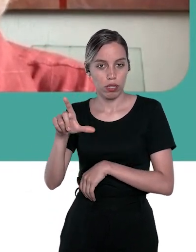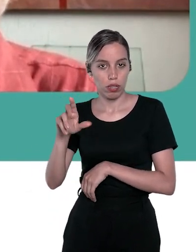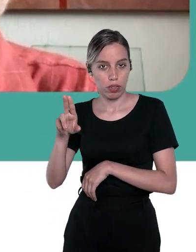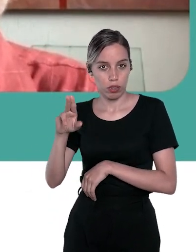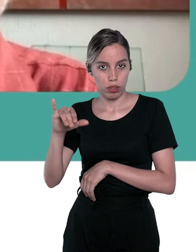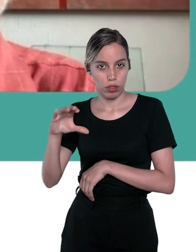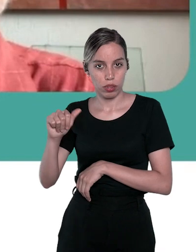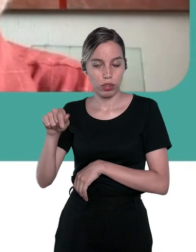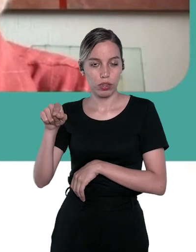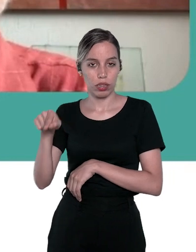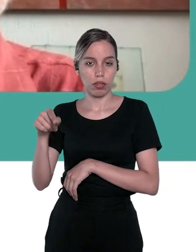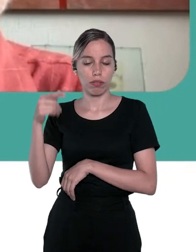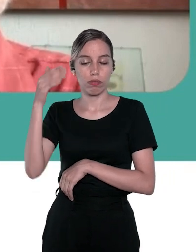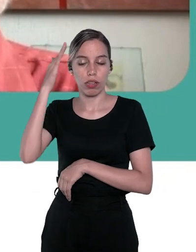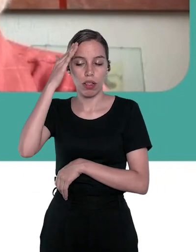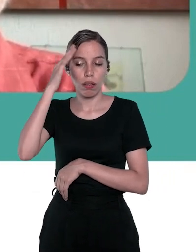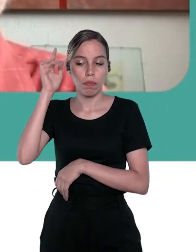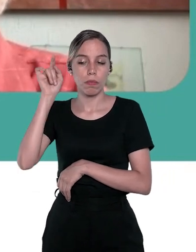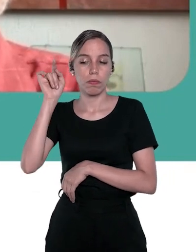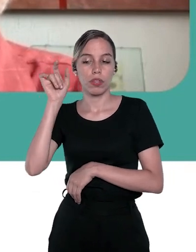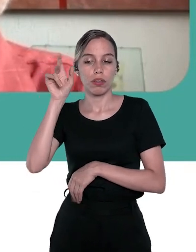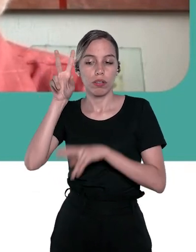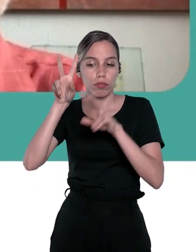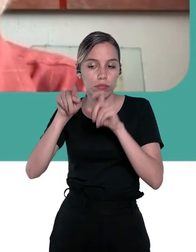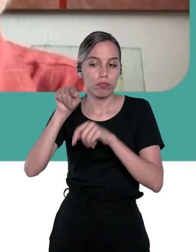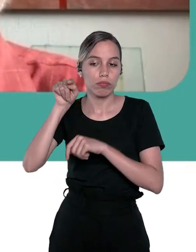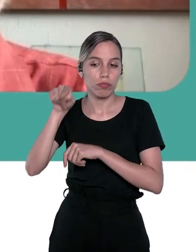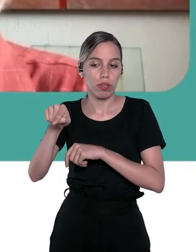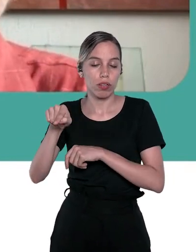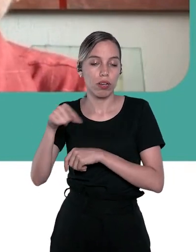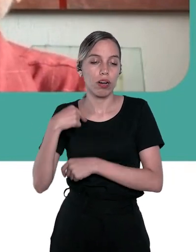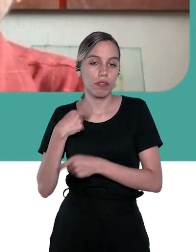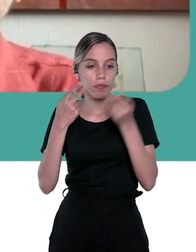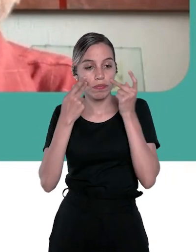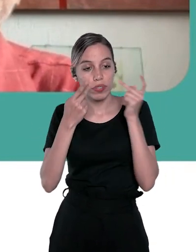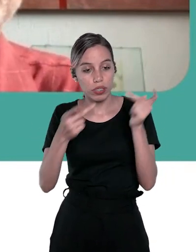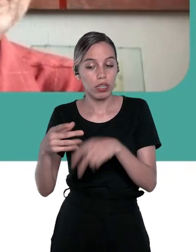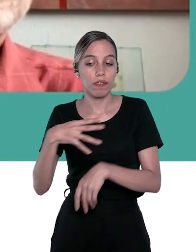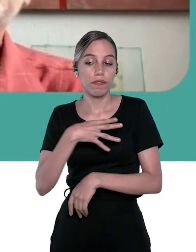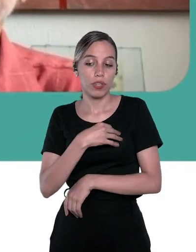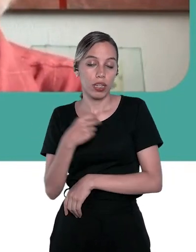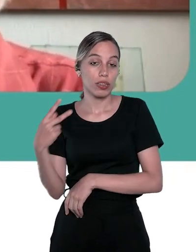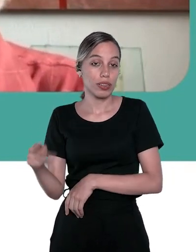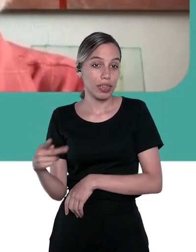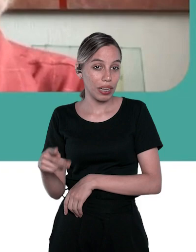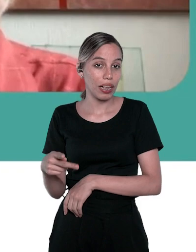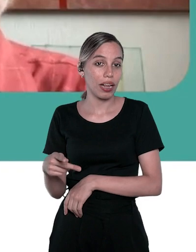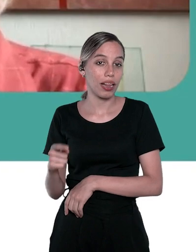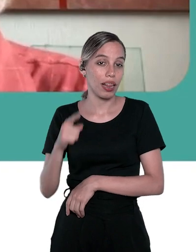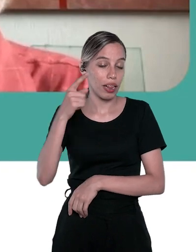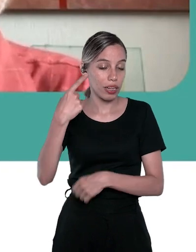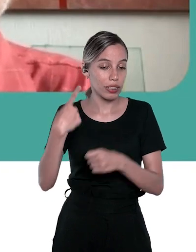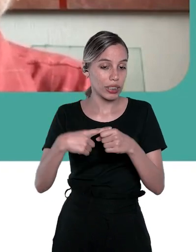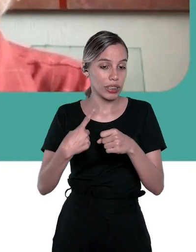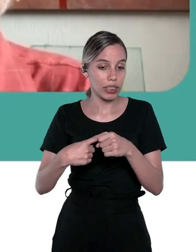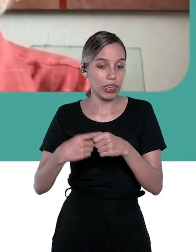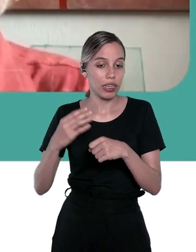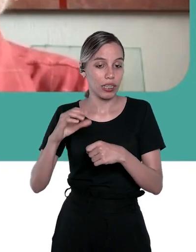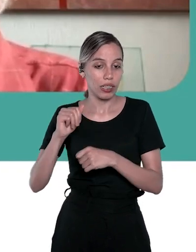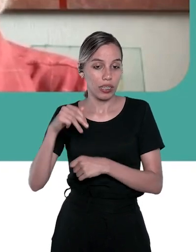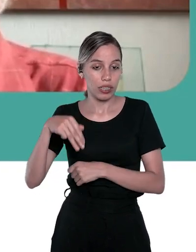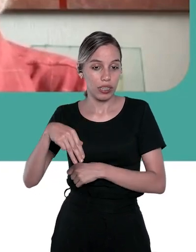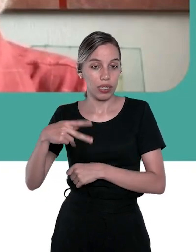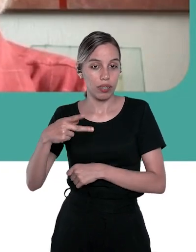anos pesquisando a vida dela, junto a parentes, visitei filha dela, lá em